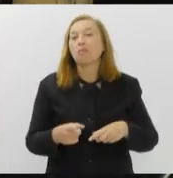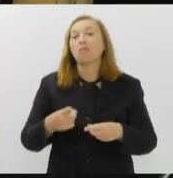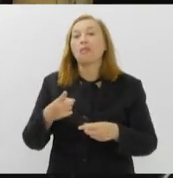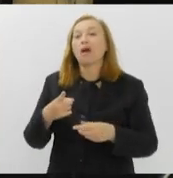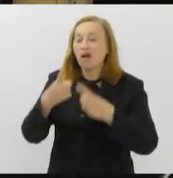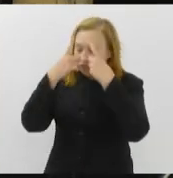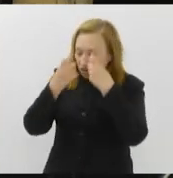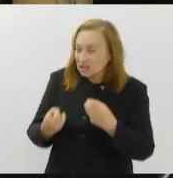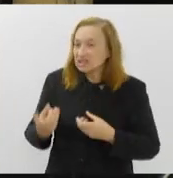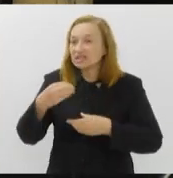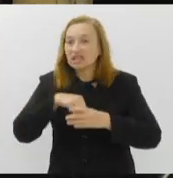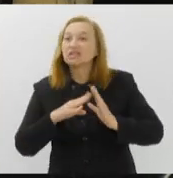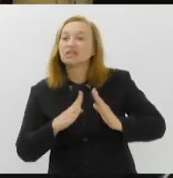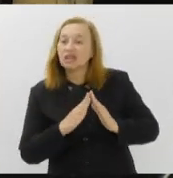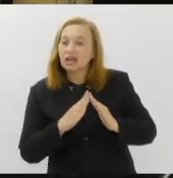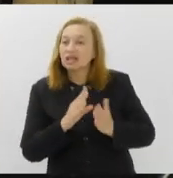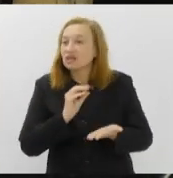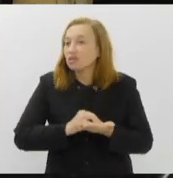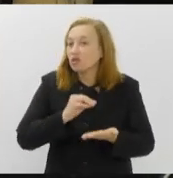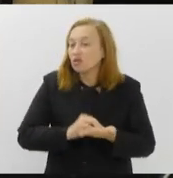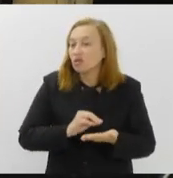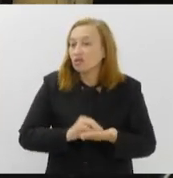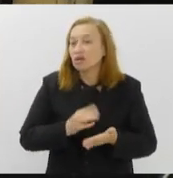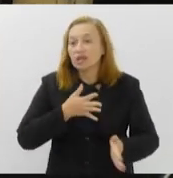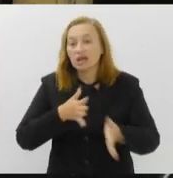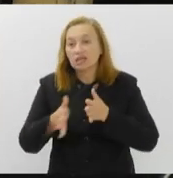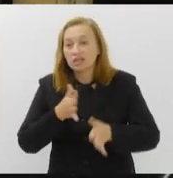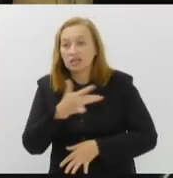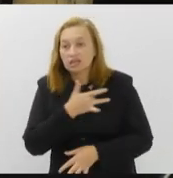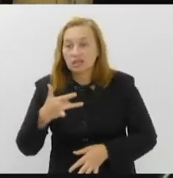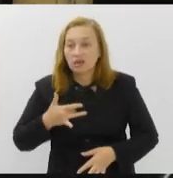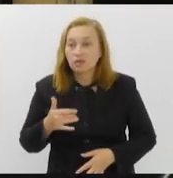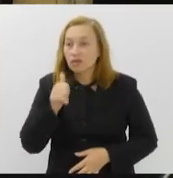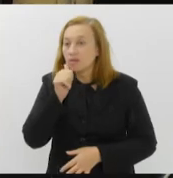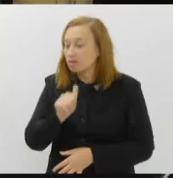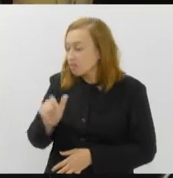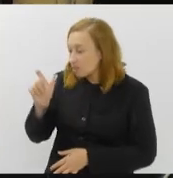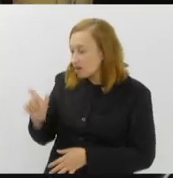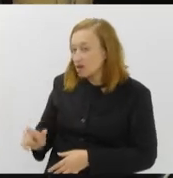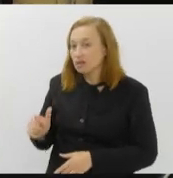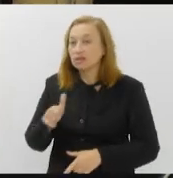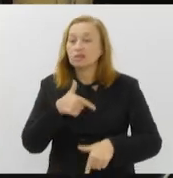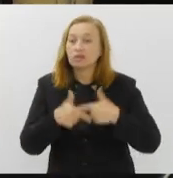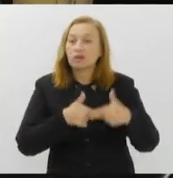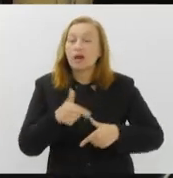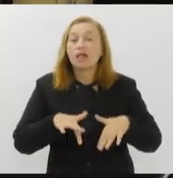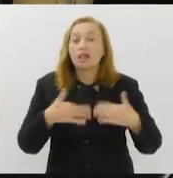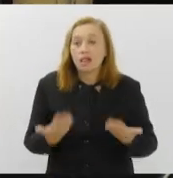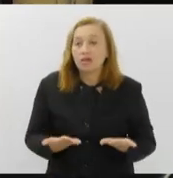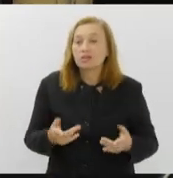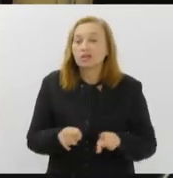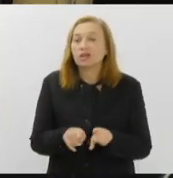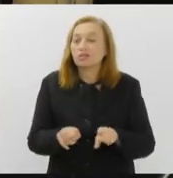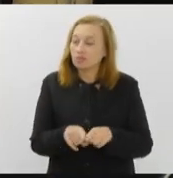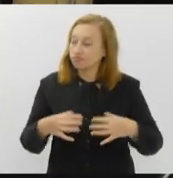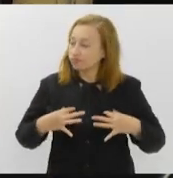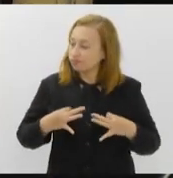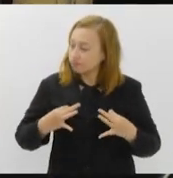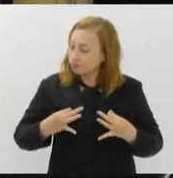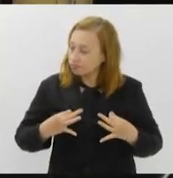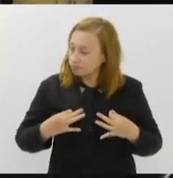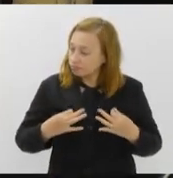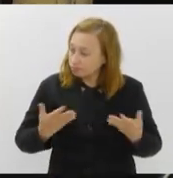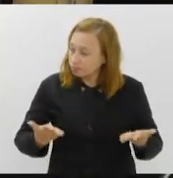a gente entende a violência pela falta de acesso à saúde específica para essas trabalhadoras, né? Então, também nos colocamos aqui à disposição